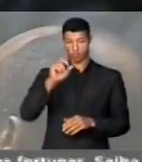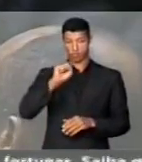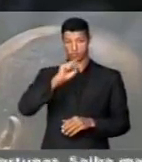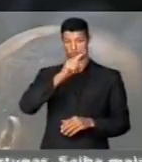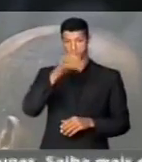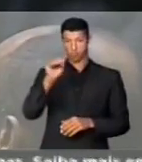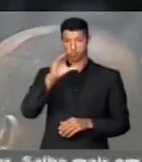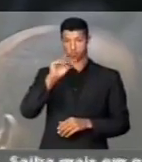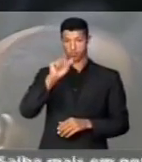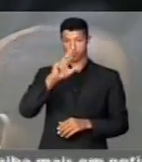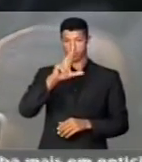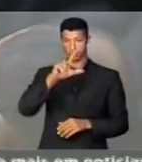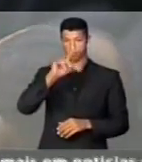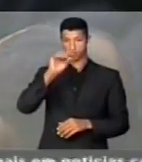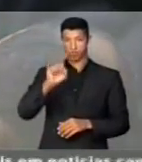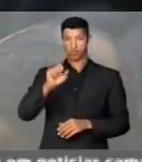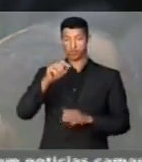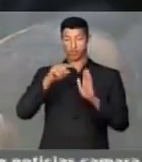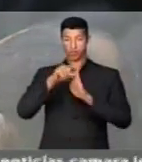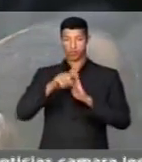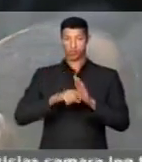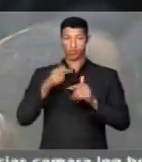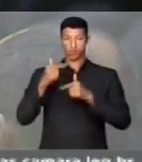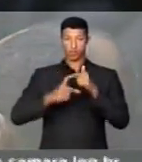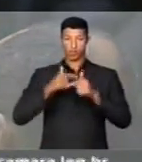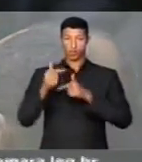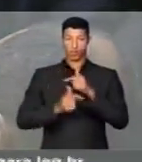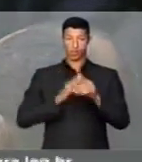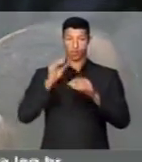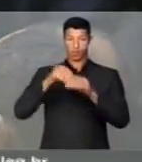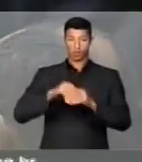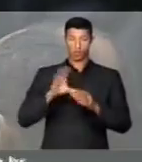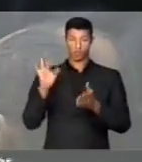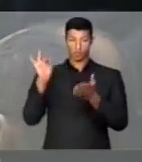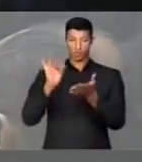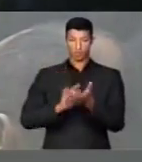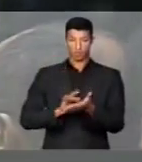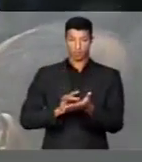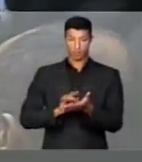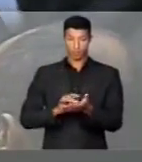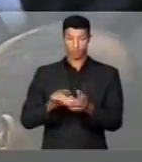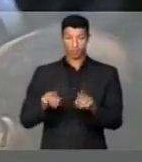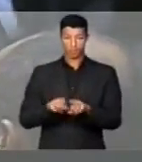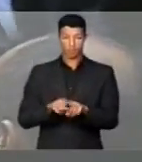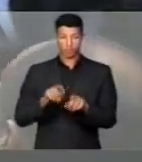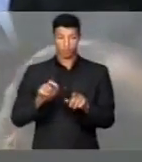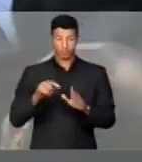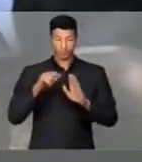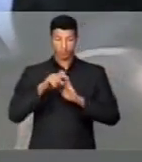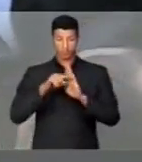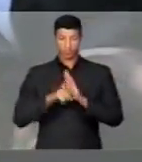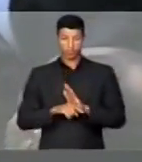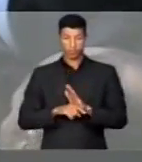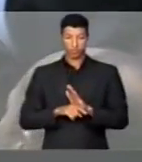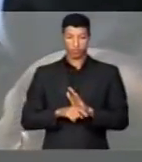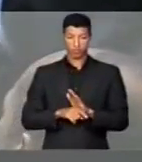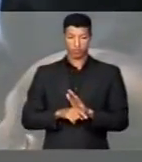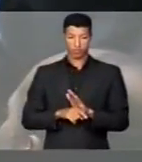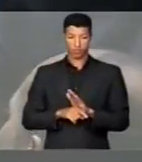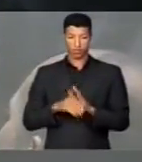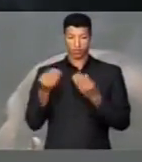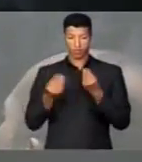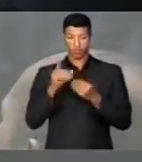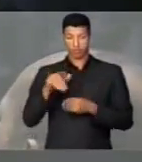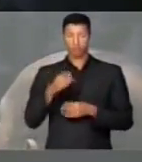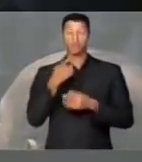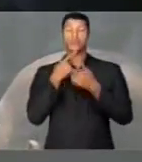Carlos. Seus pesquisadores trabalham num estabelecimento oficial. Então, essa pesquisa, e como é